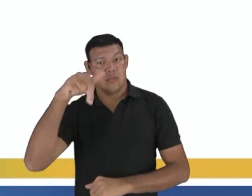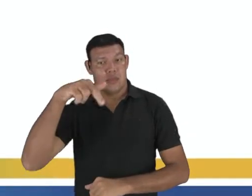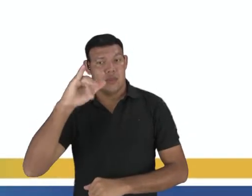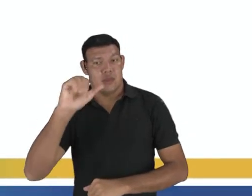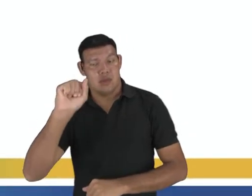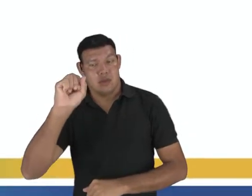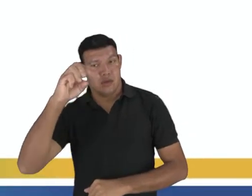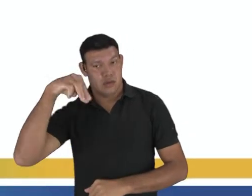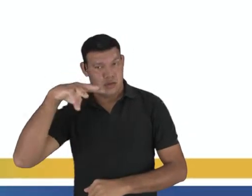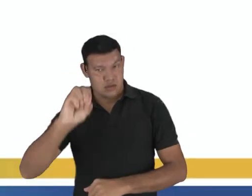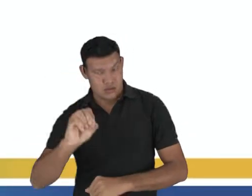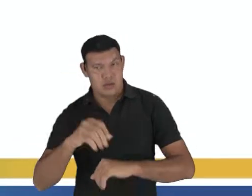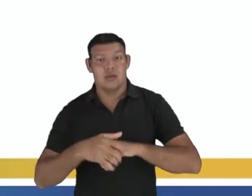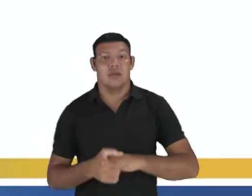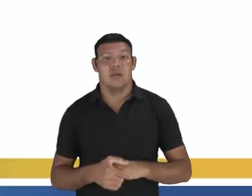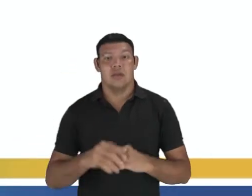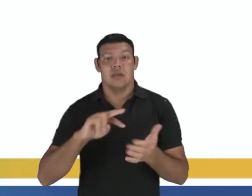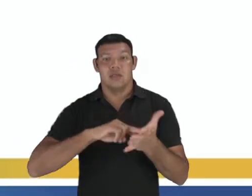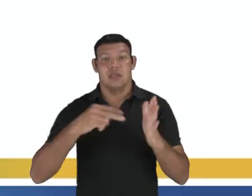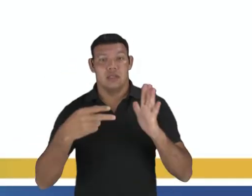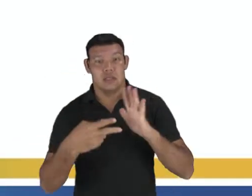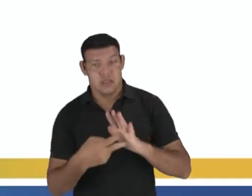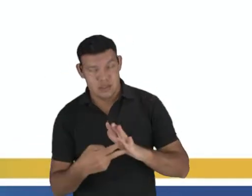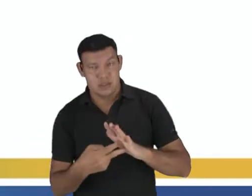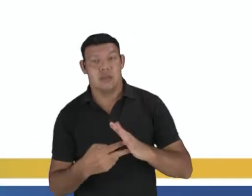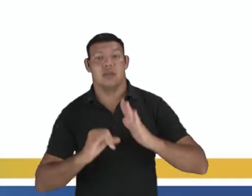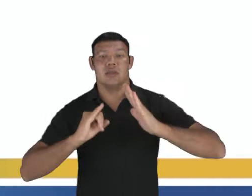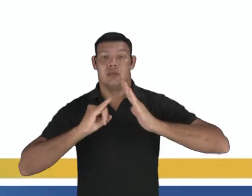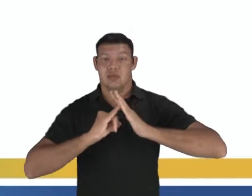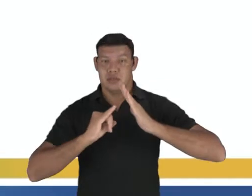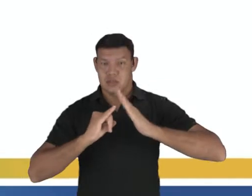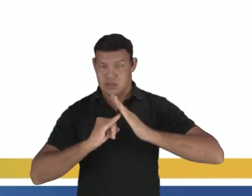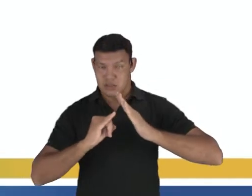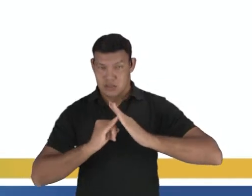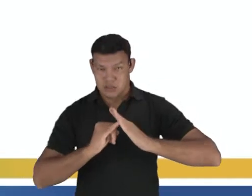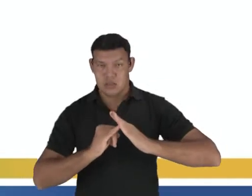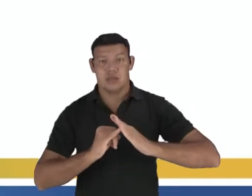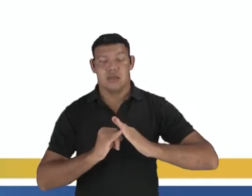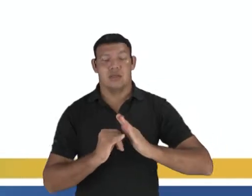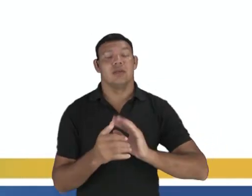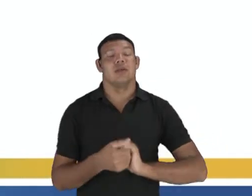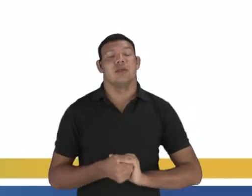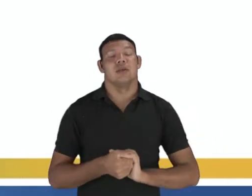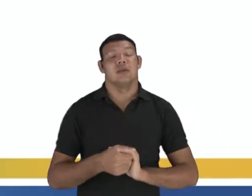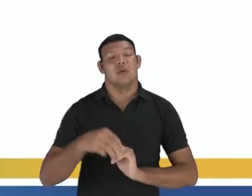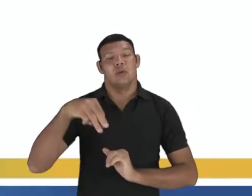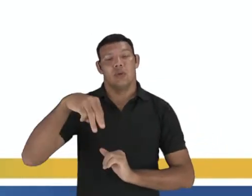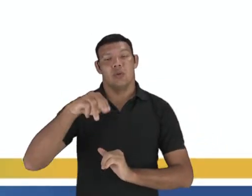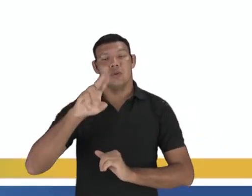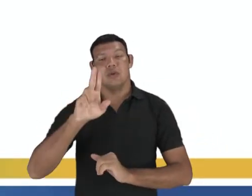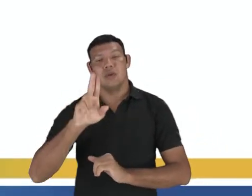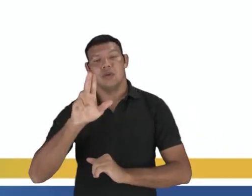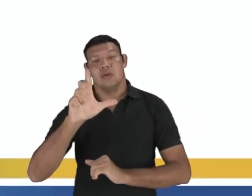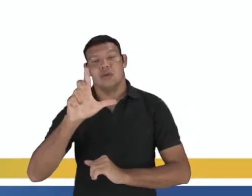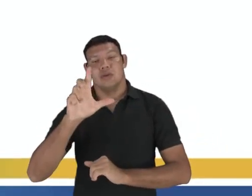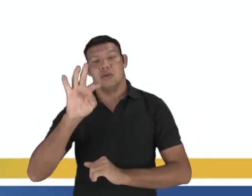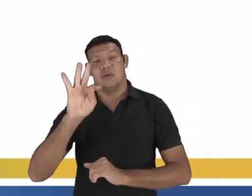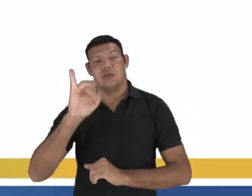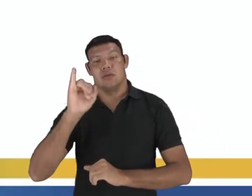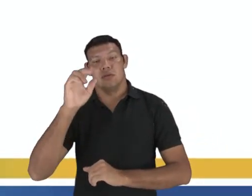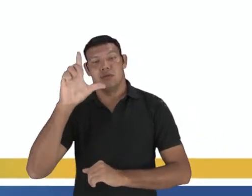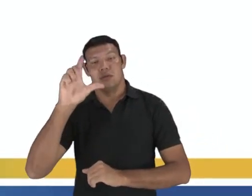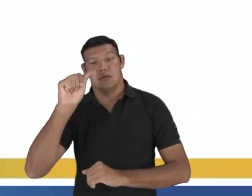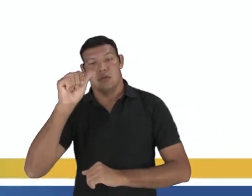organizações internacionais, também chamados de instituições multilaterais, são chamados de